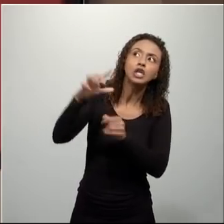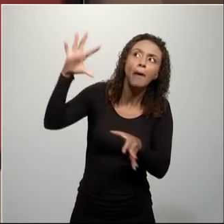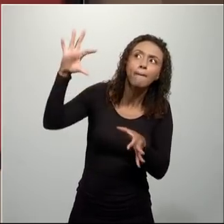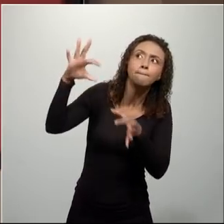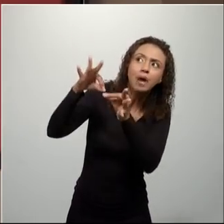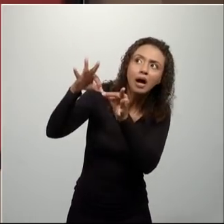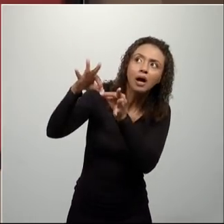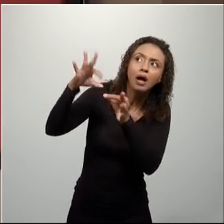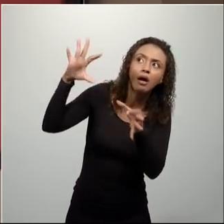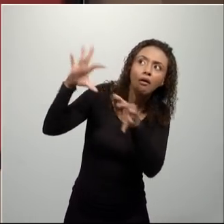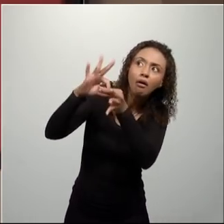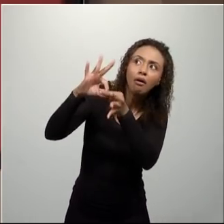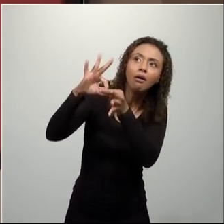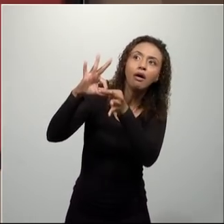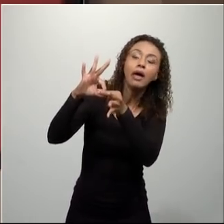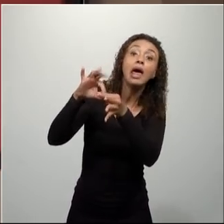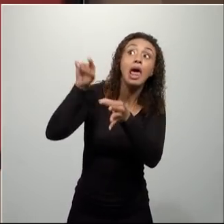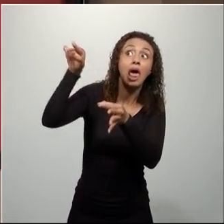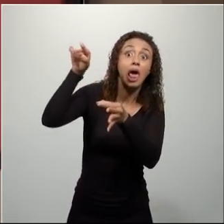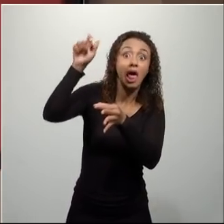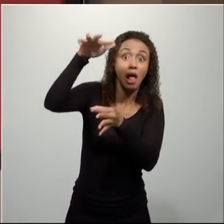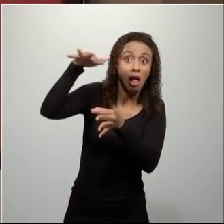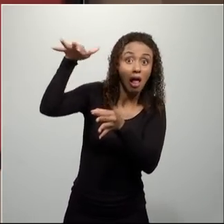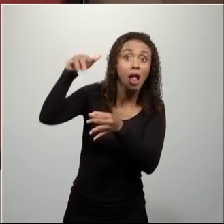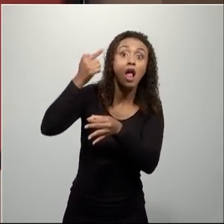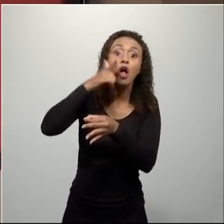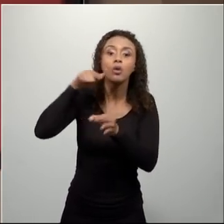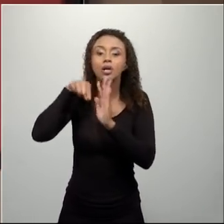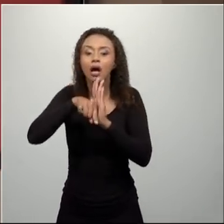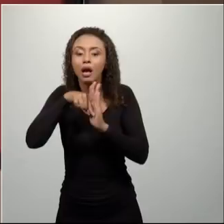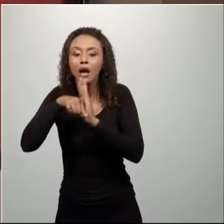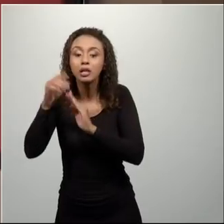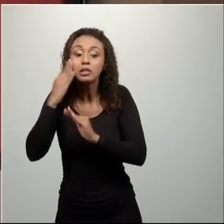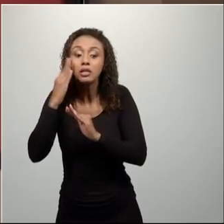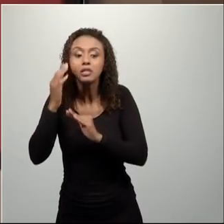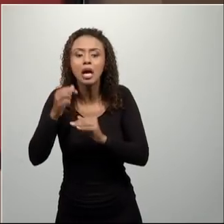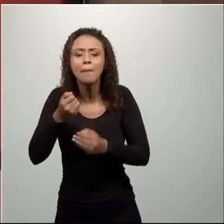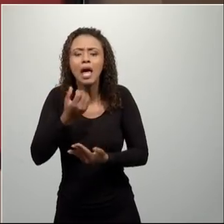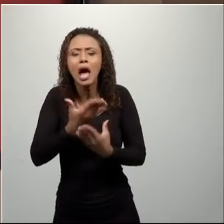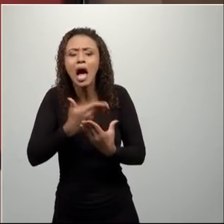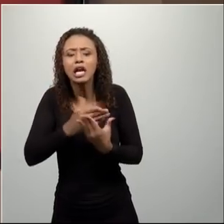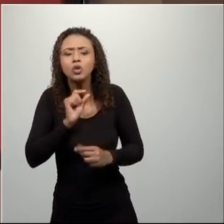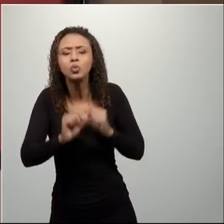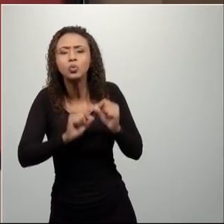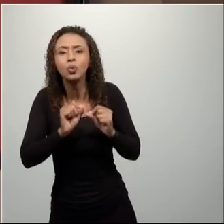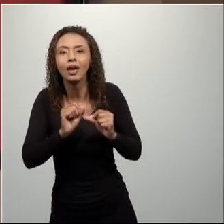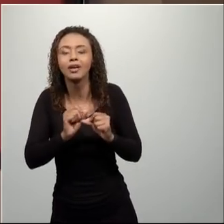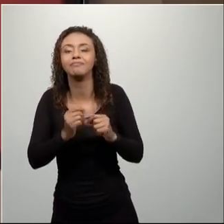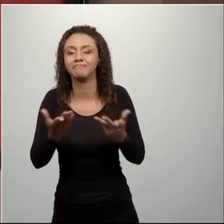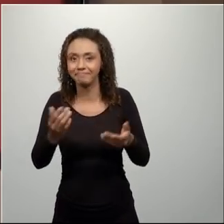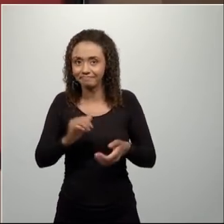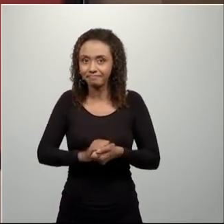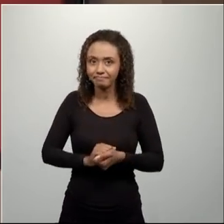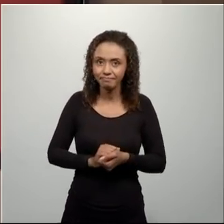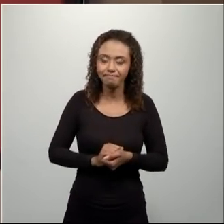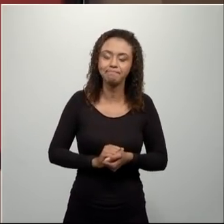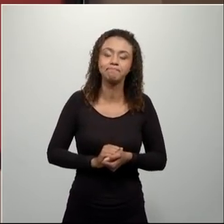de fahel sabe fazer isso heráclito pergunta todas as moedas virtuais funciona com a bitcoin